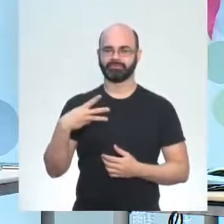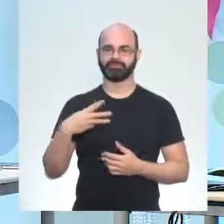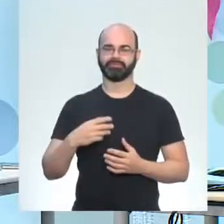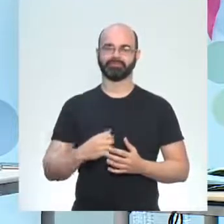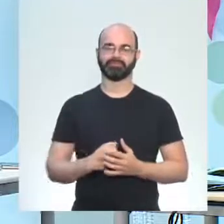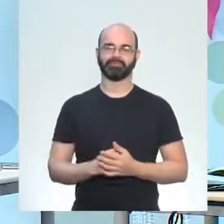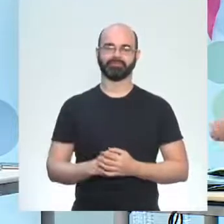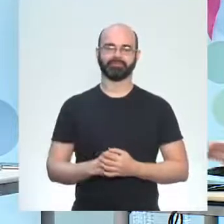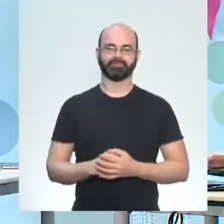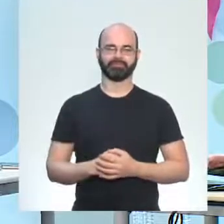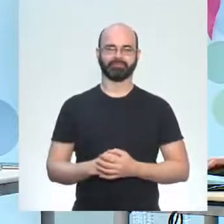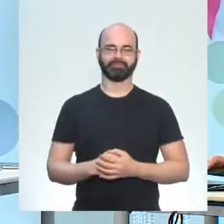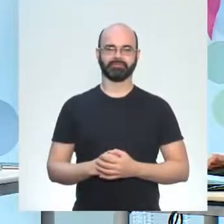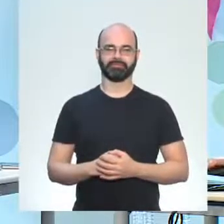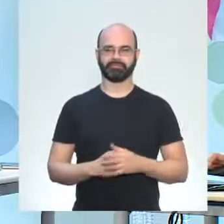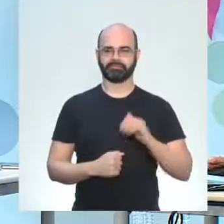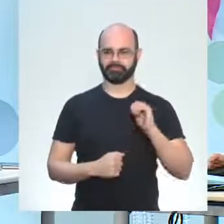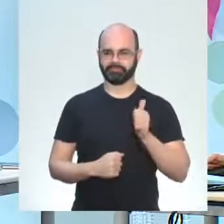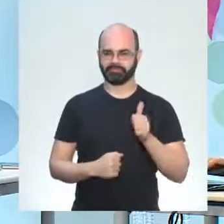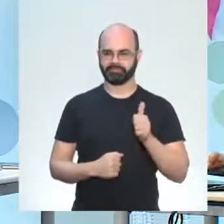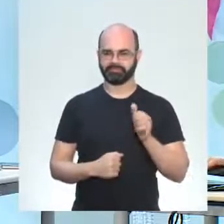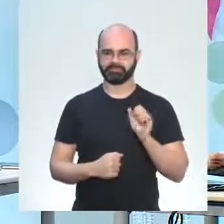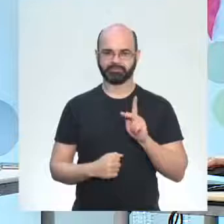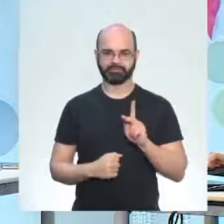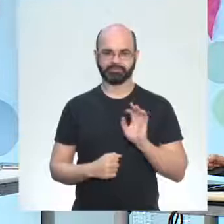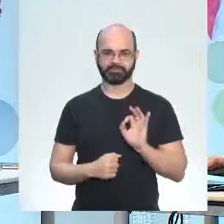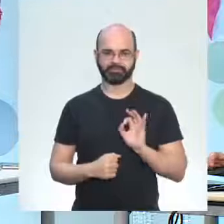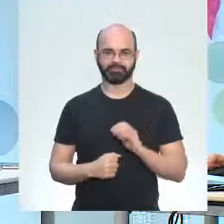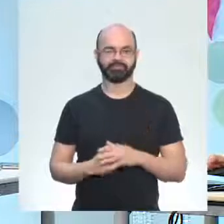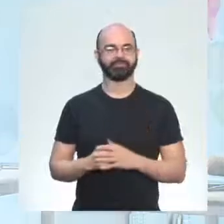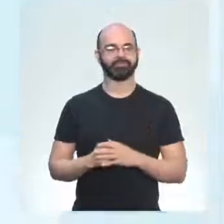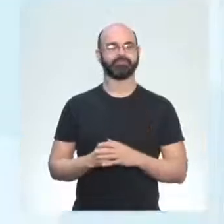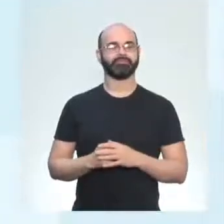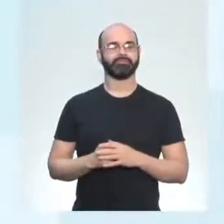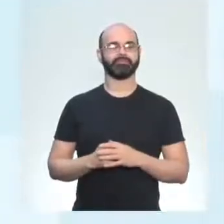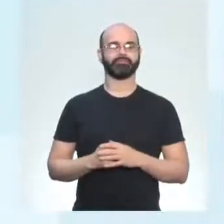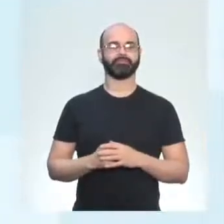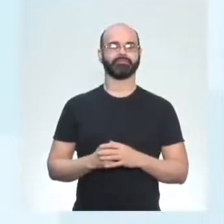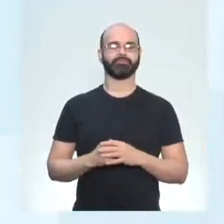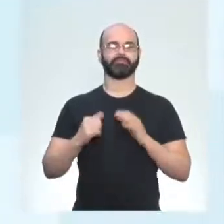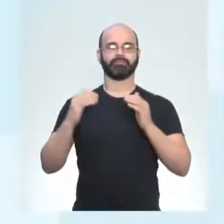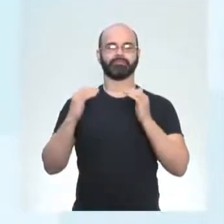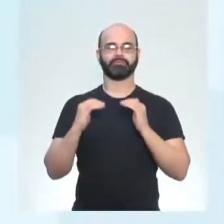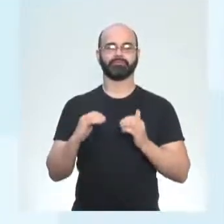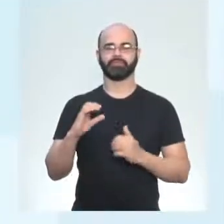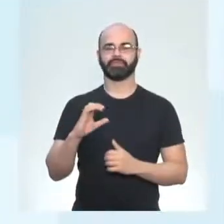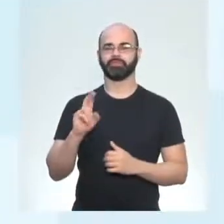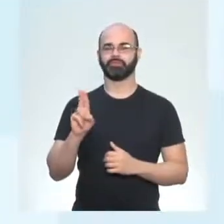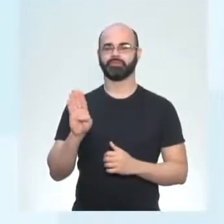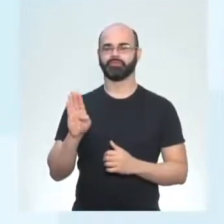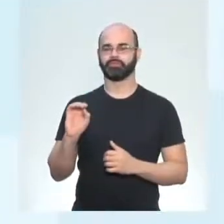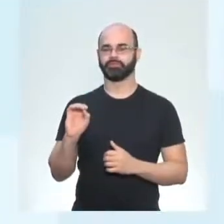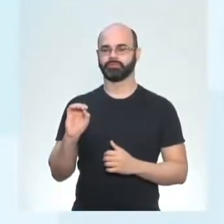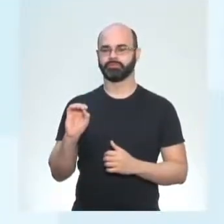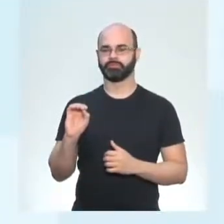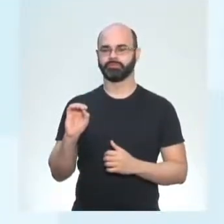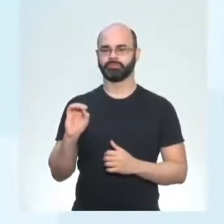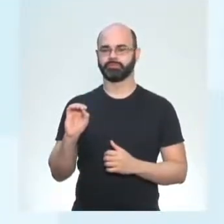lado de fora. Beleza? Boa. Muito bem. Ó, vamos voltar aqui, ó, para o cubo, né? A gente tinha o